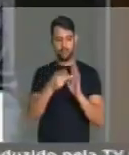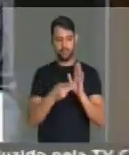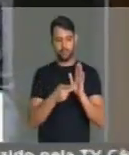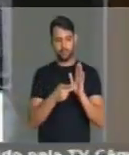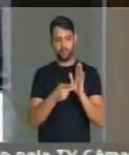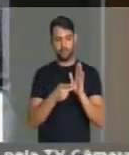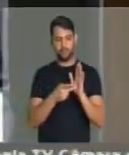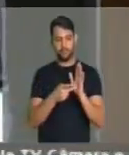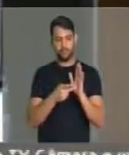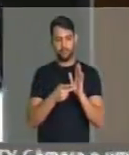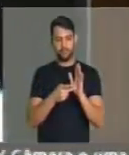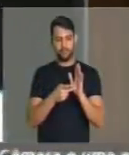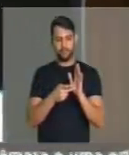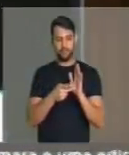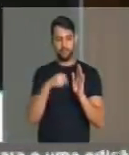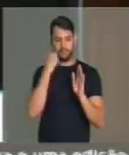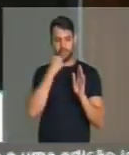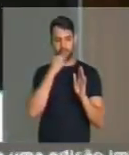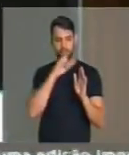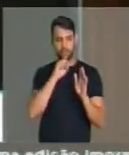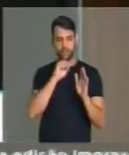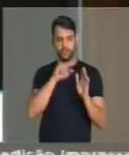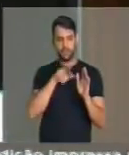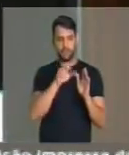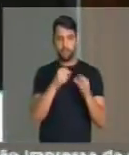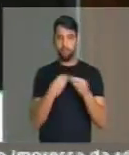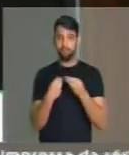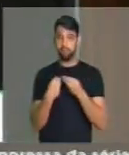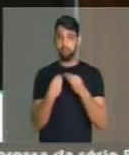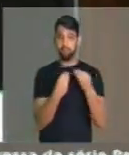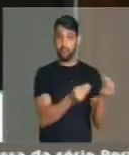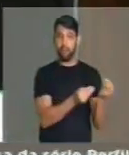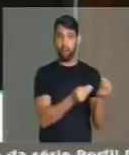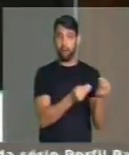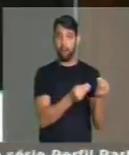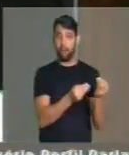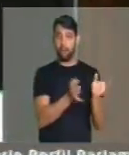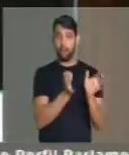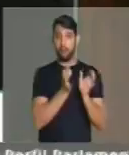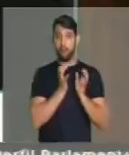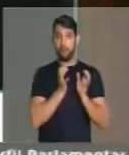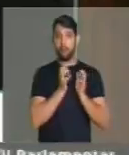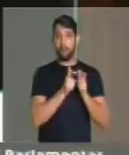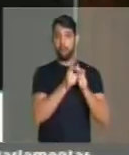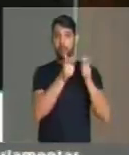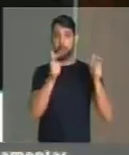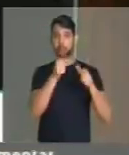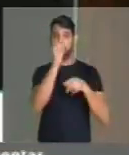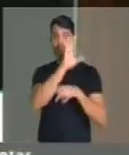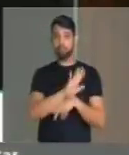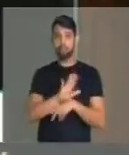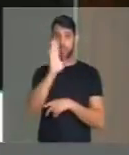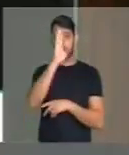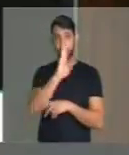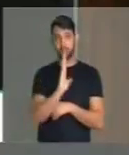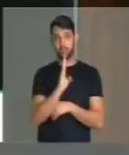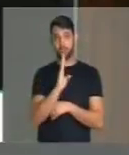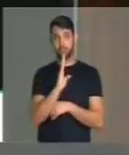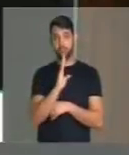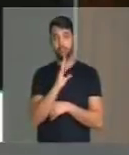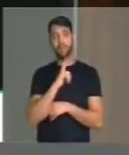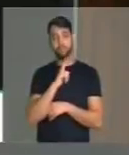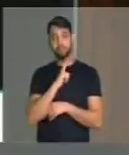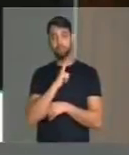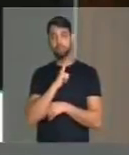projeto do senador Serra que entrega a maior riqueza nacional.